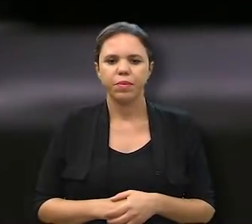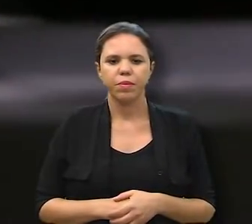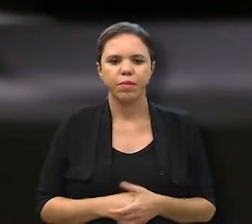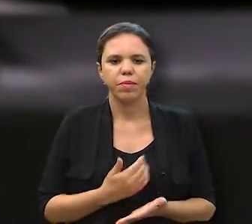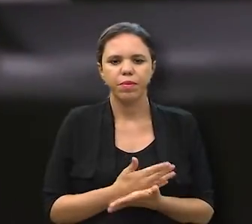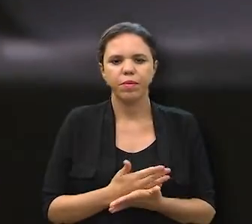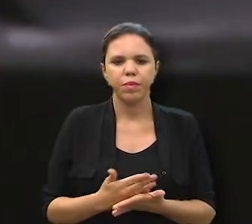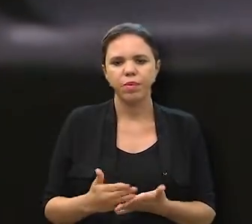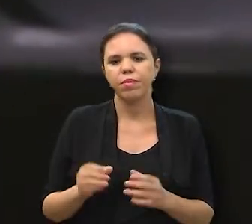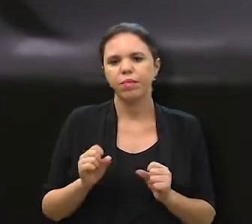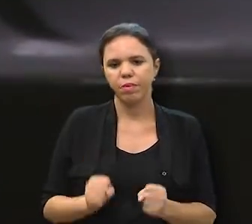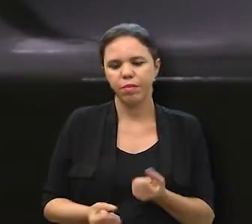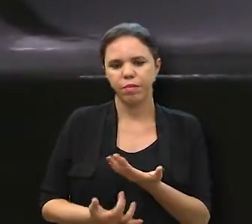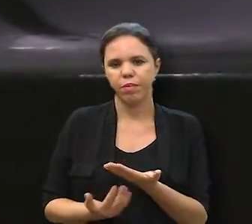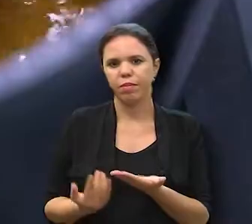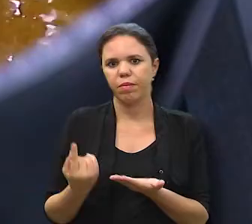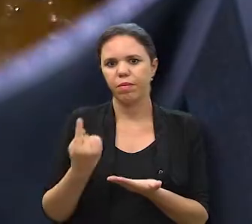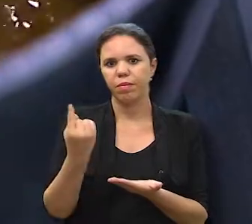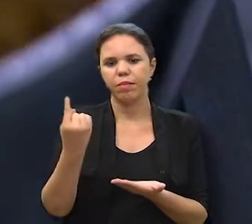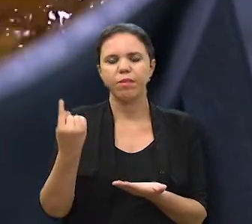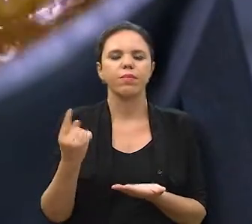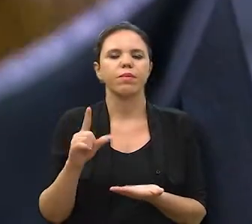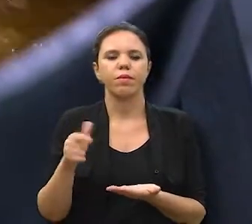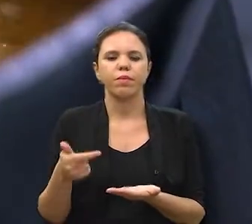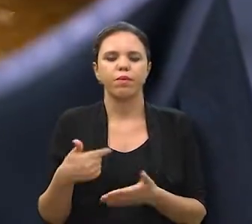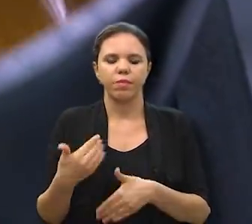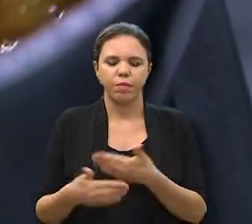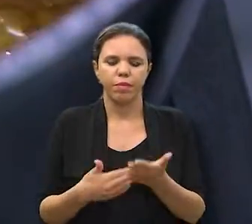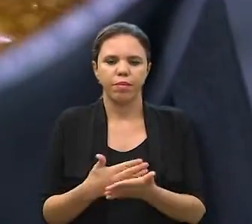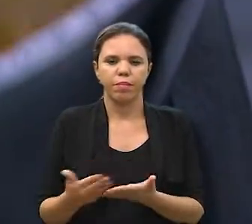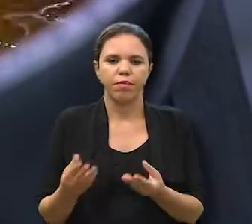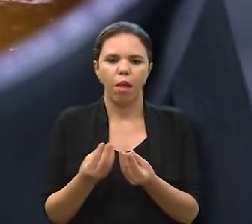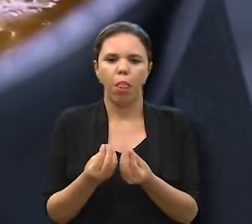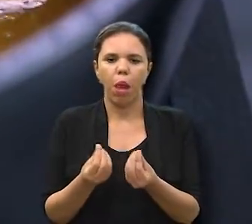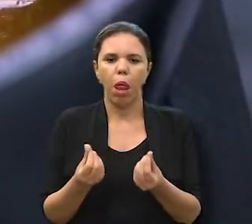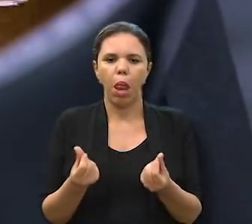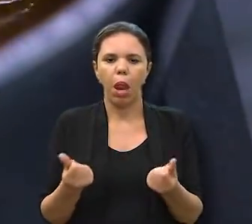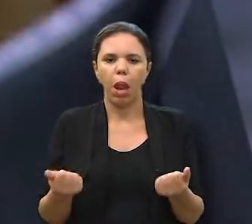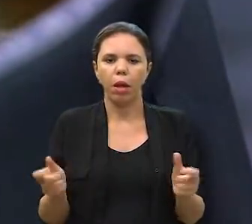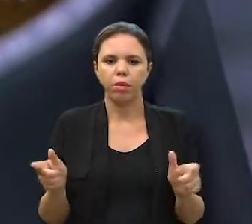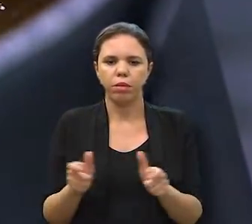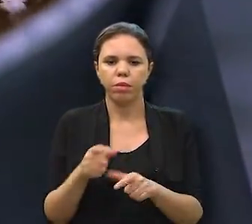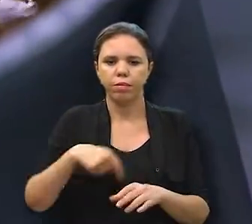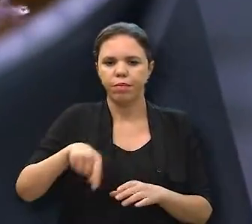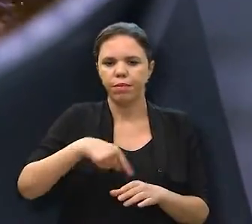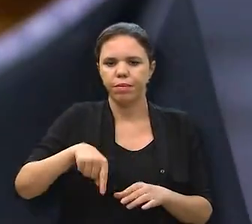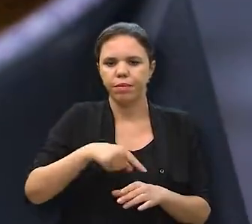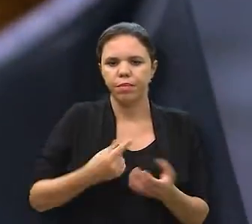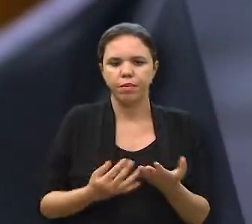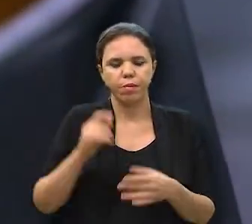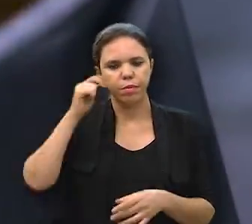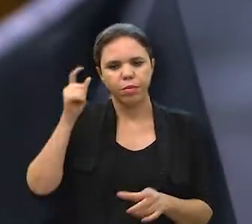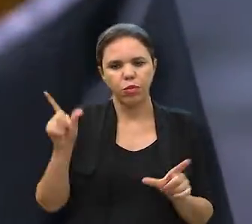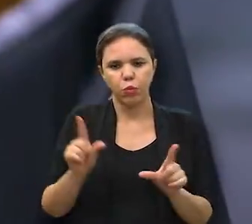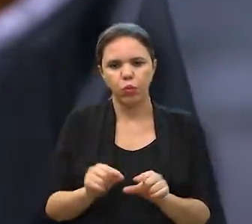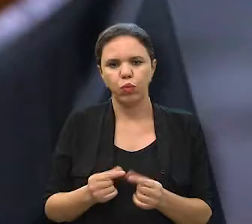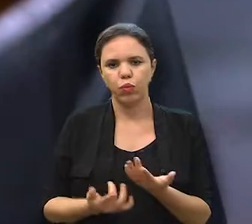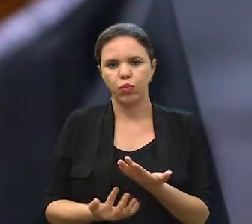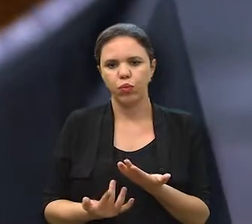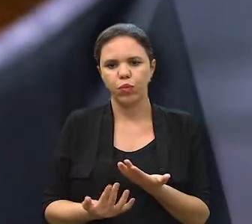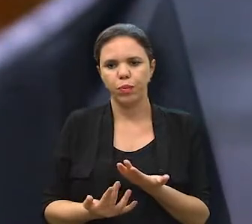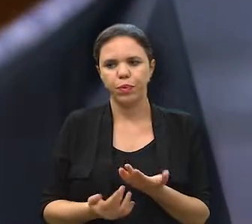O início pode ser no fogo alto. Começou o processo de derretimento, mexa para não queimar e diminua o fogo.